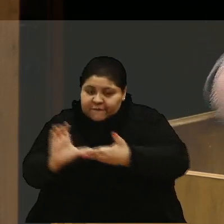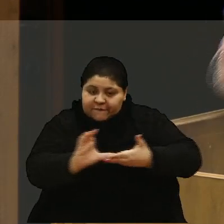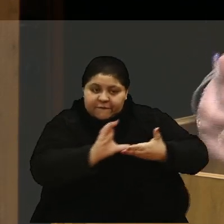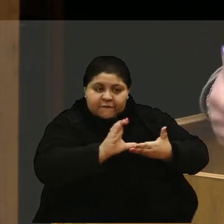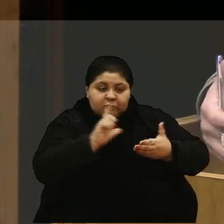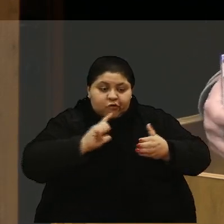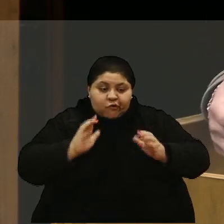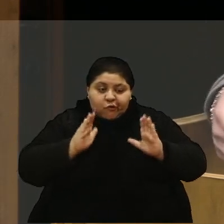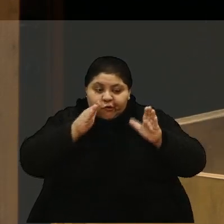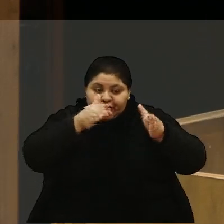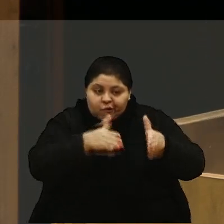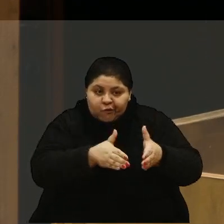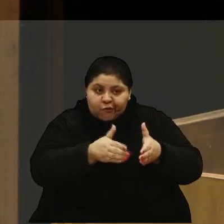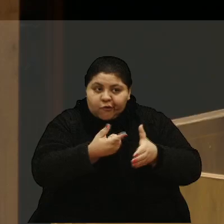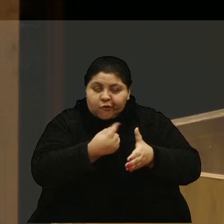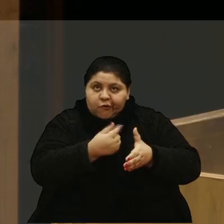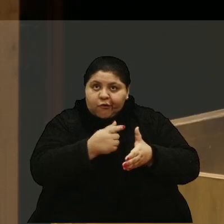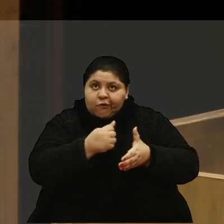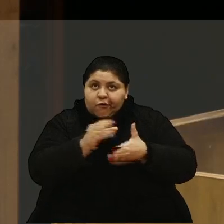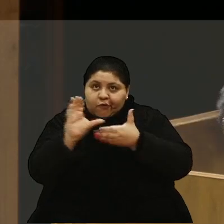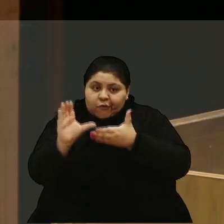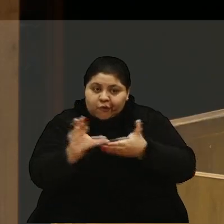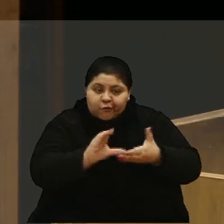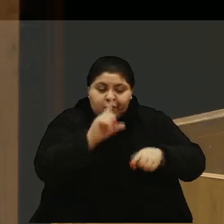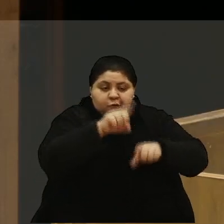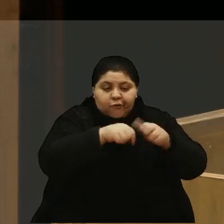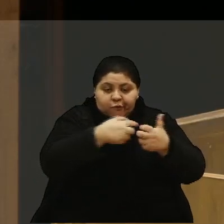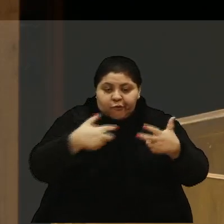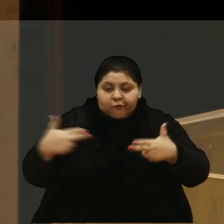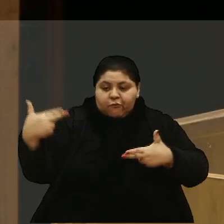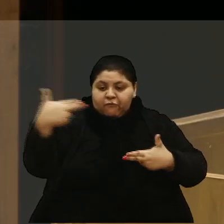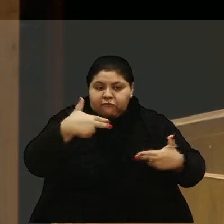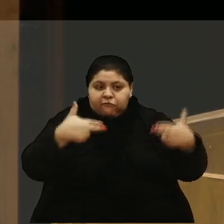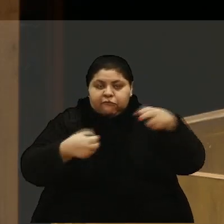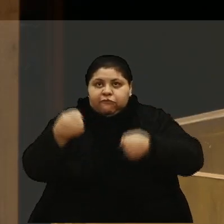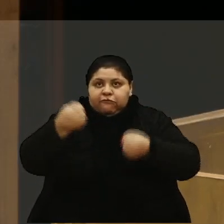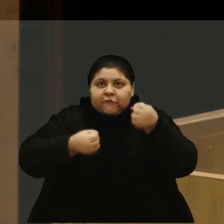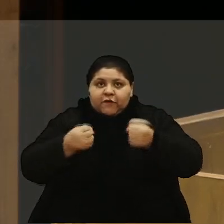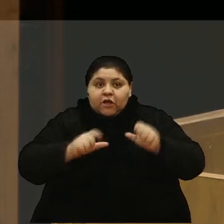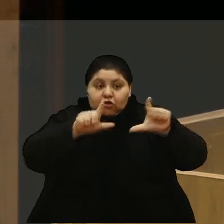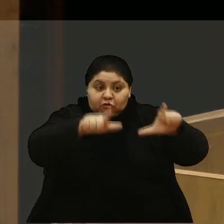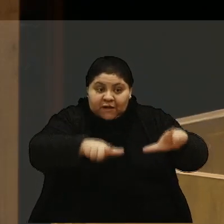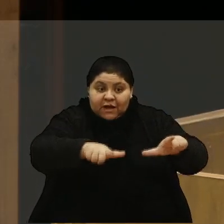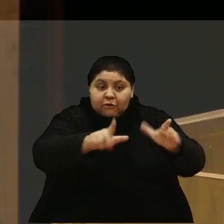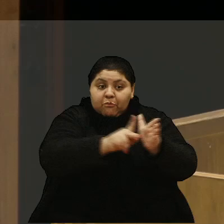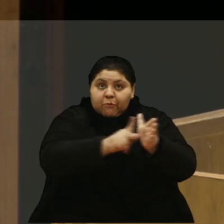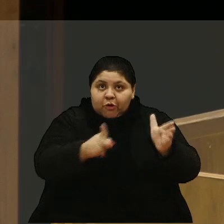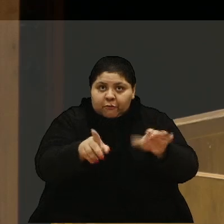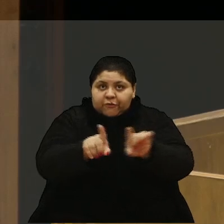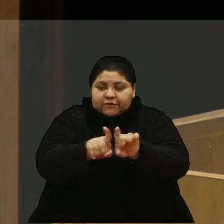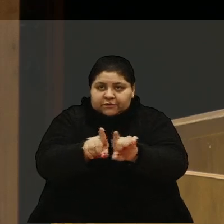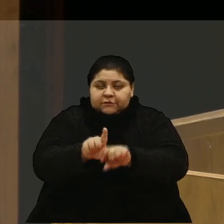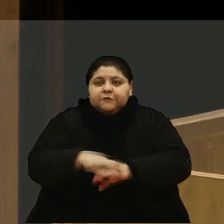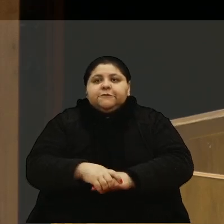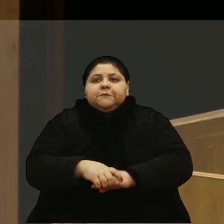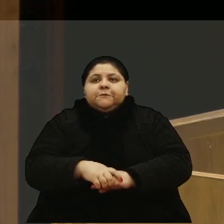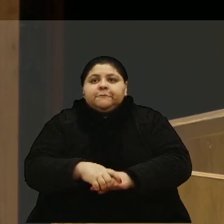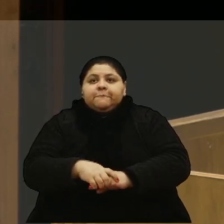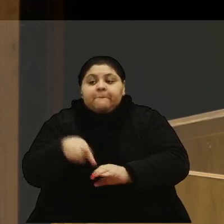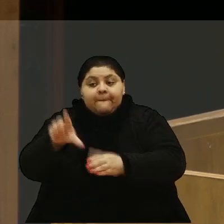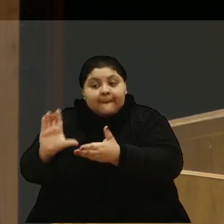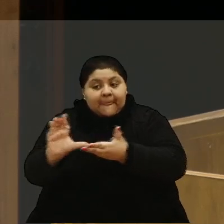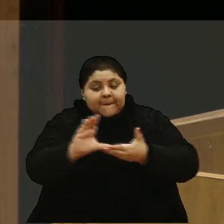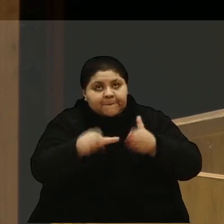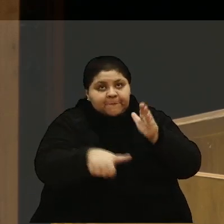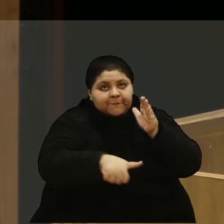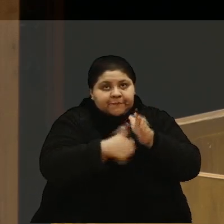verbas para investir no efetivo, materiais, armamento, viatura e sede da Guarda Municipal. Esses investimentos e